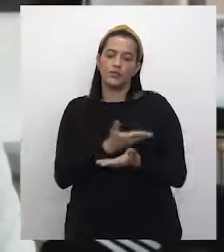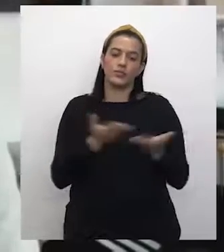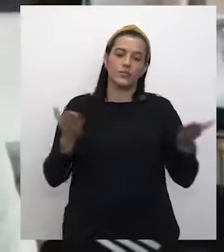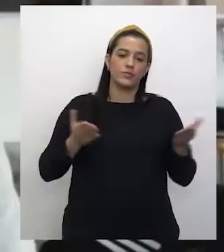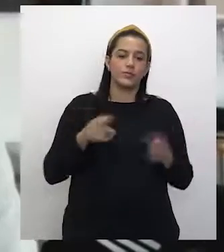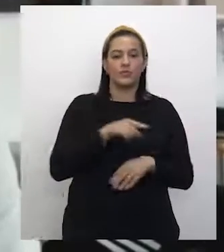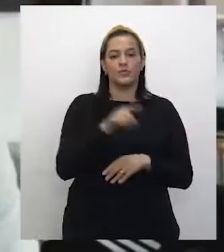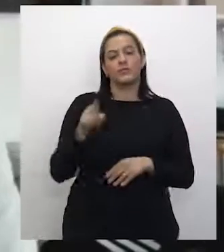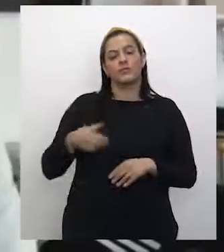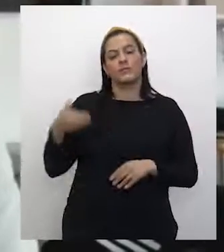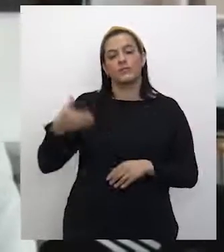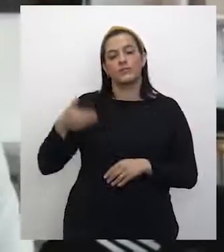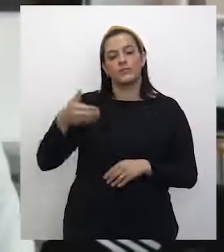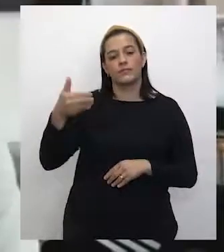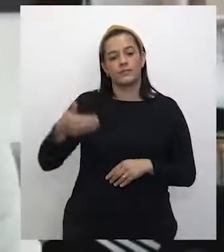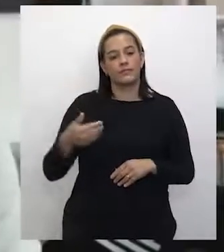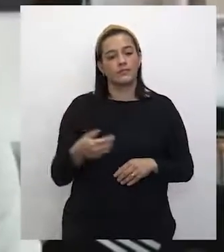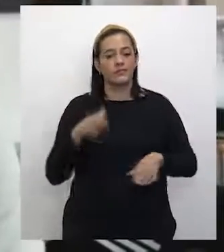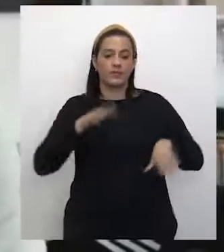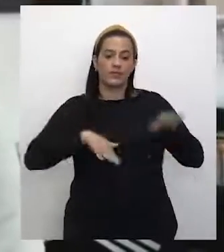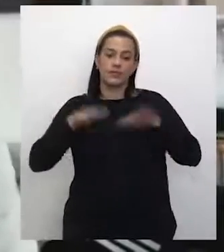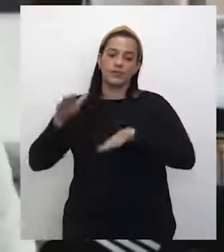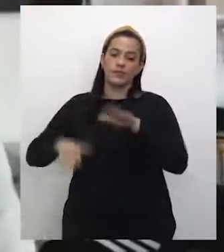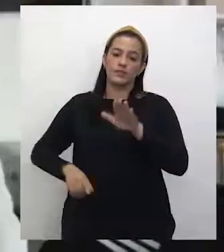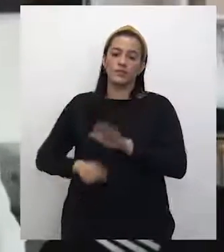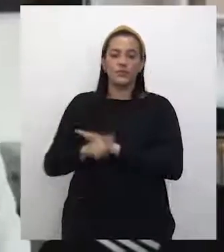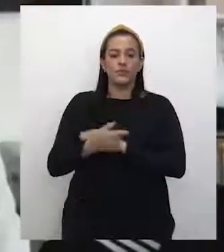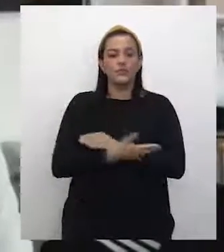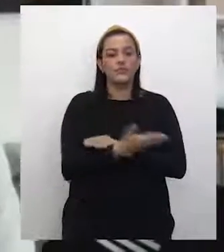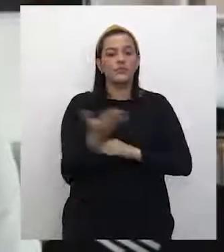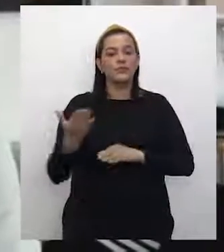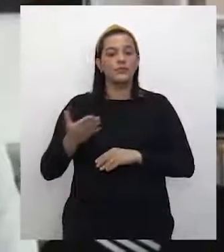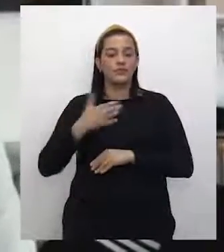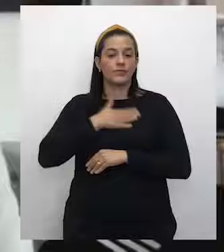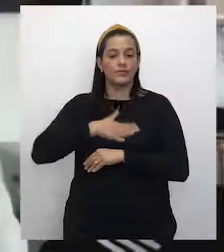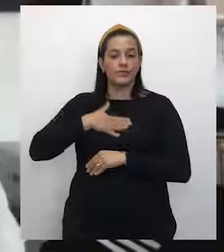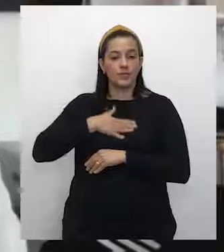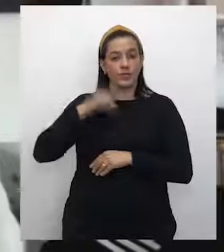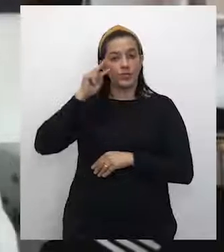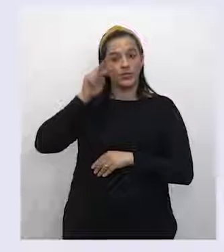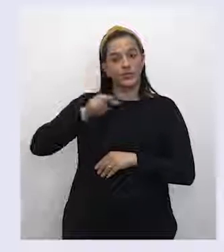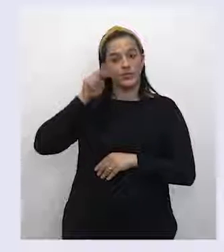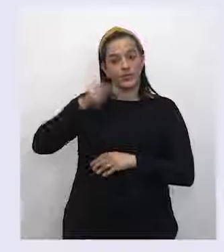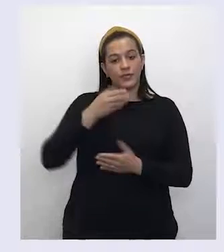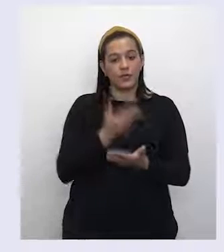vocês participem, a gente acaba até perguntando para vocês o que vocês gostariam de ver nas